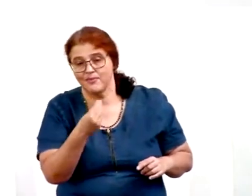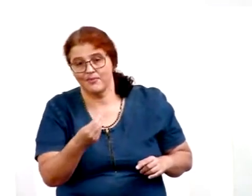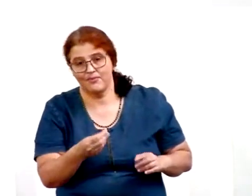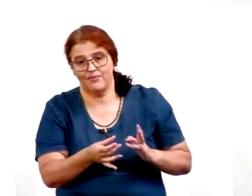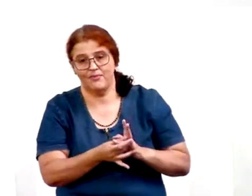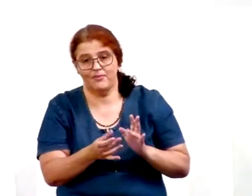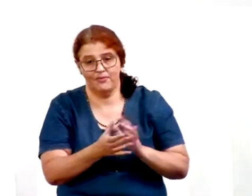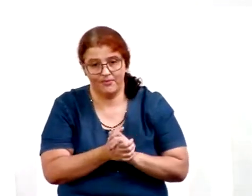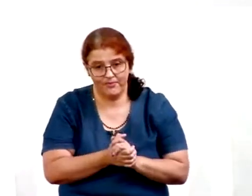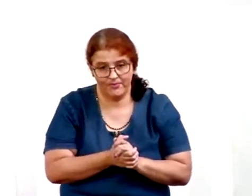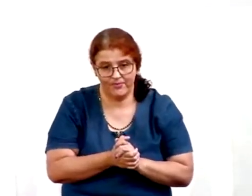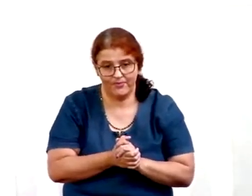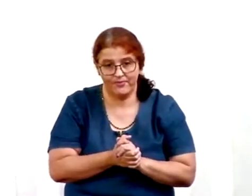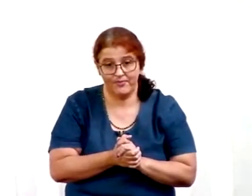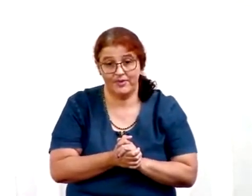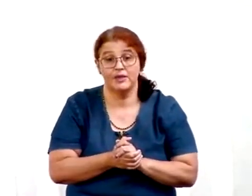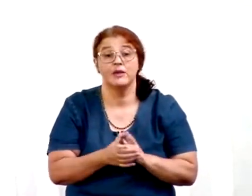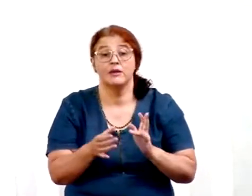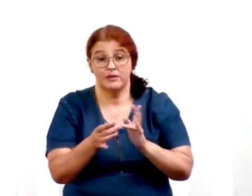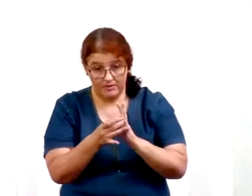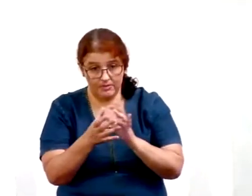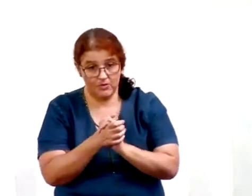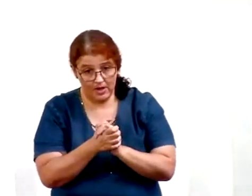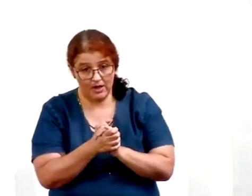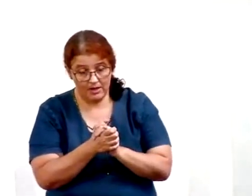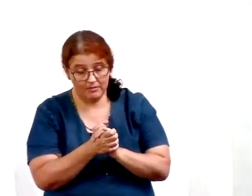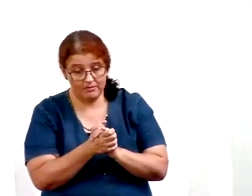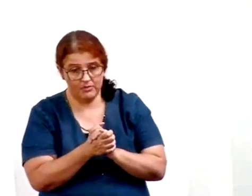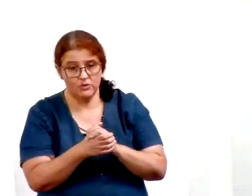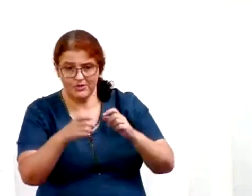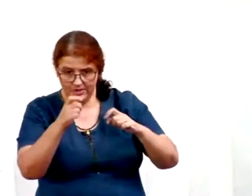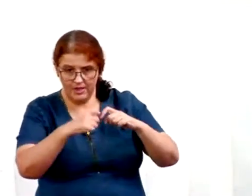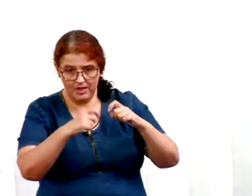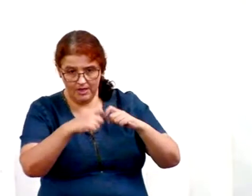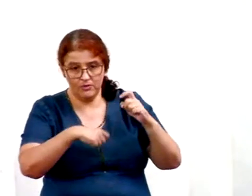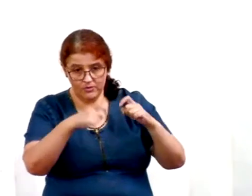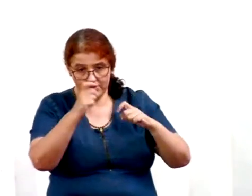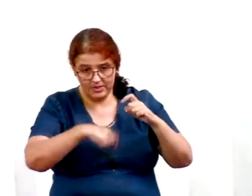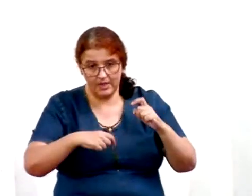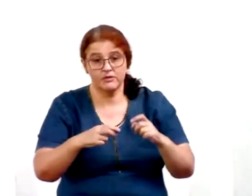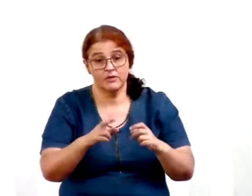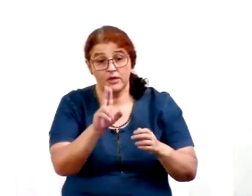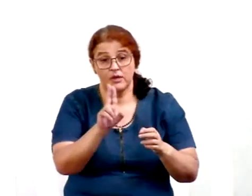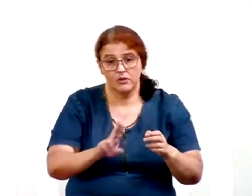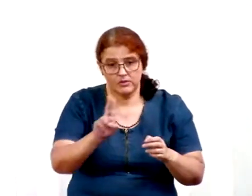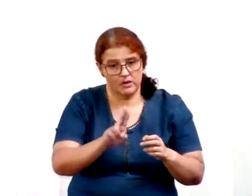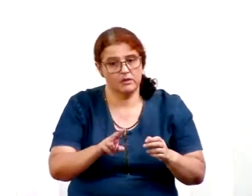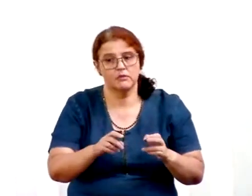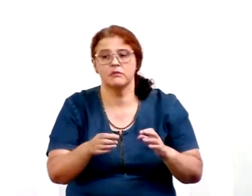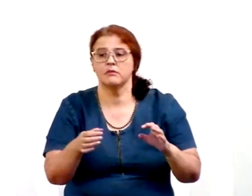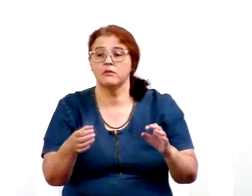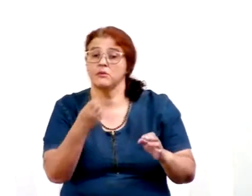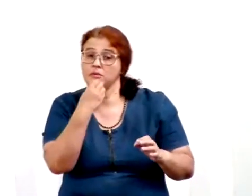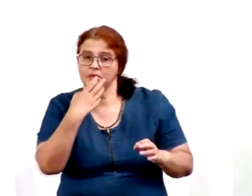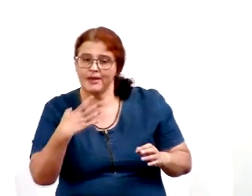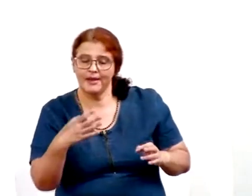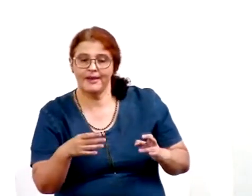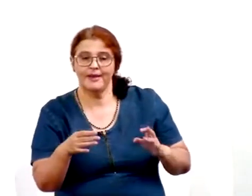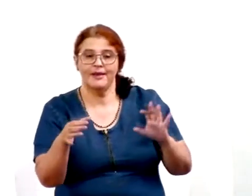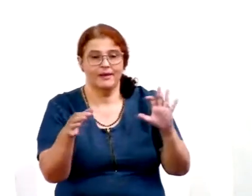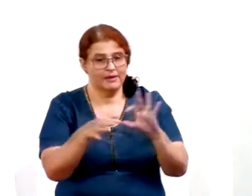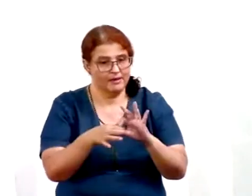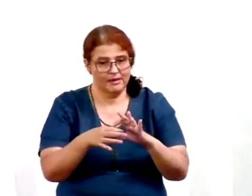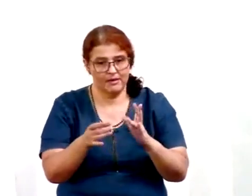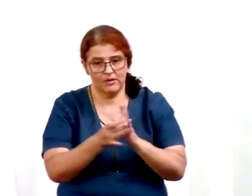chamado casamento. Quando o homem toma desta dádiva divina e o